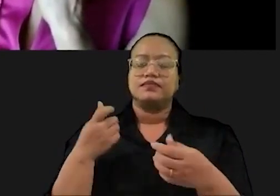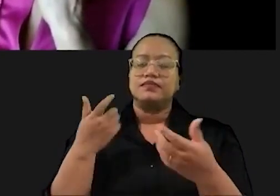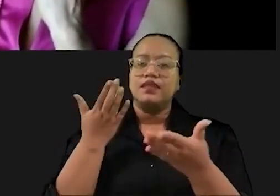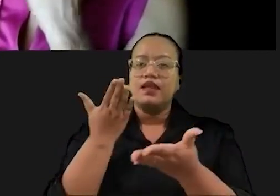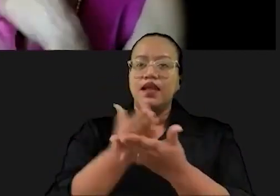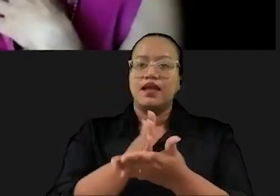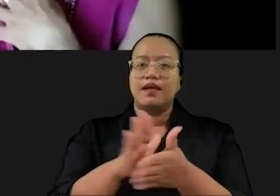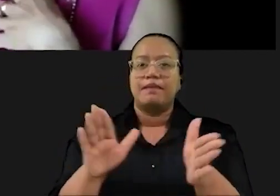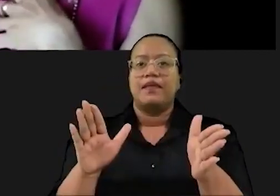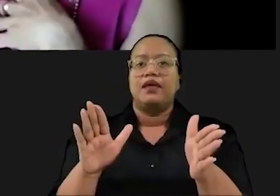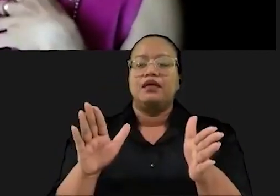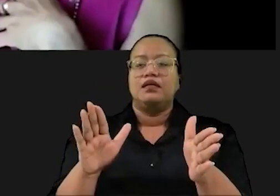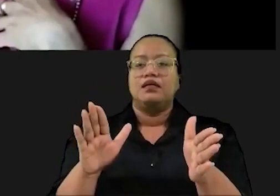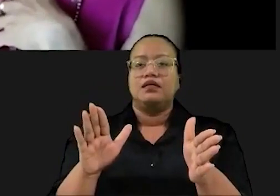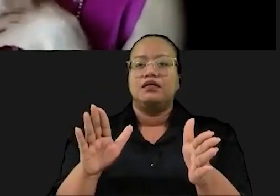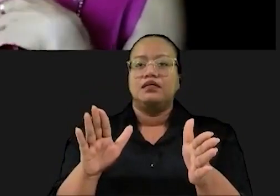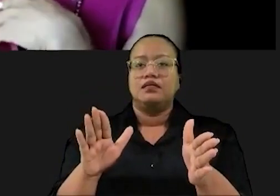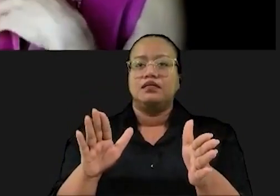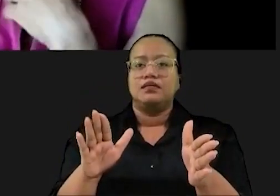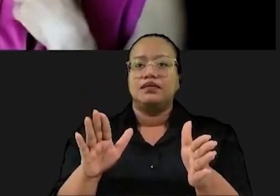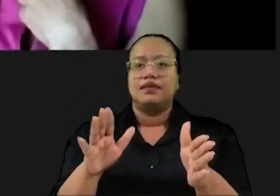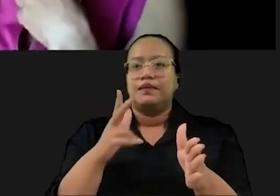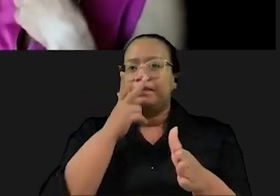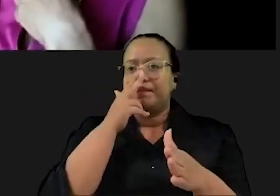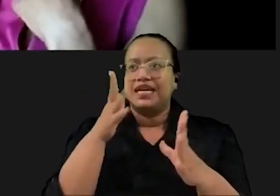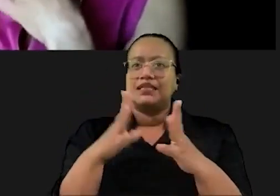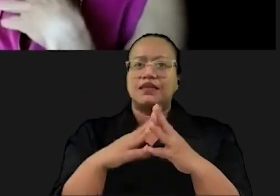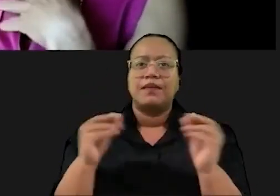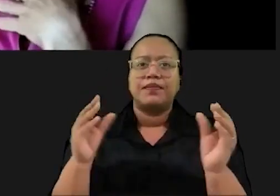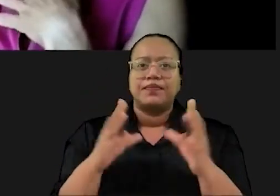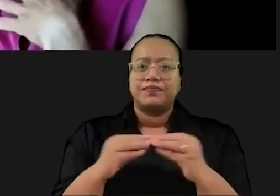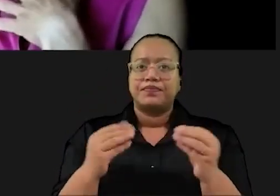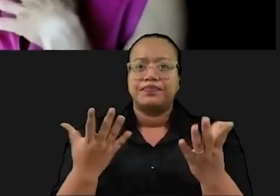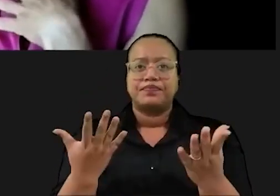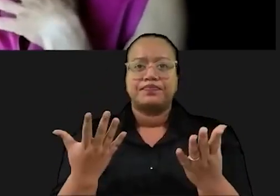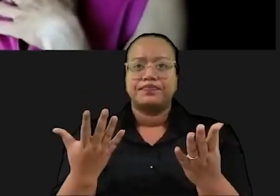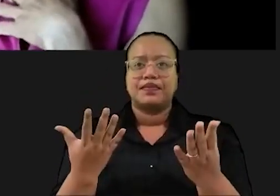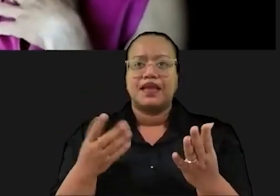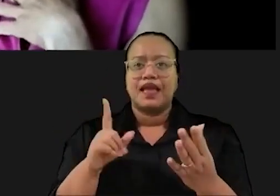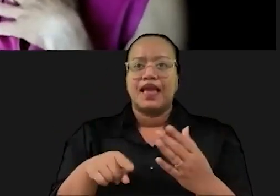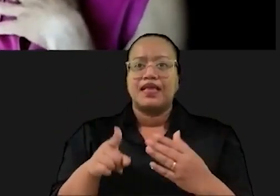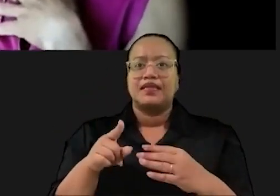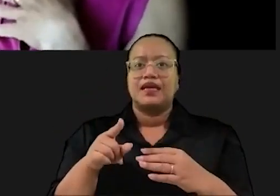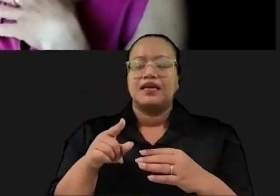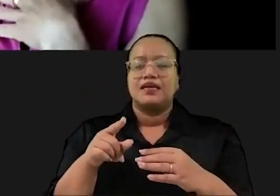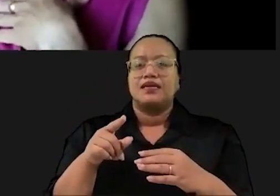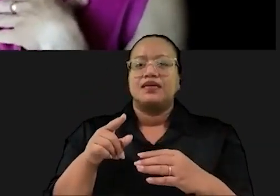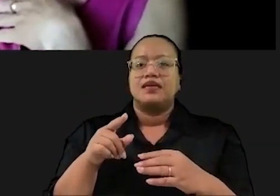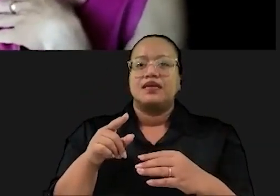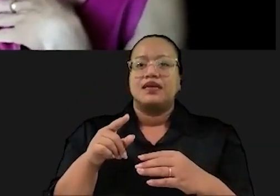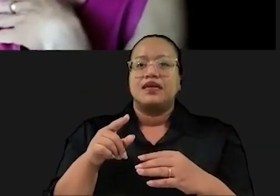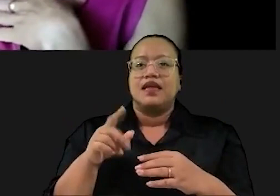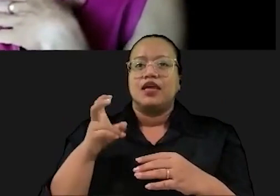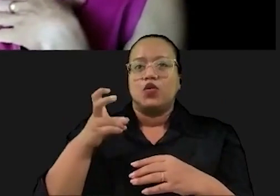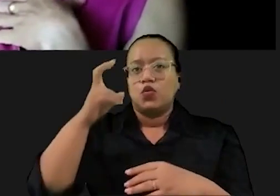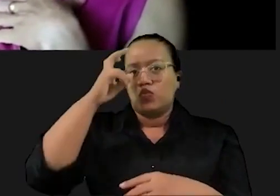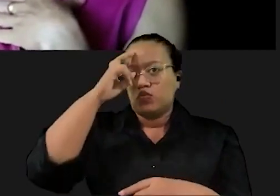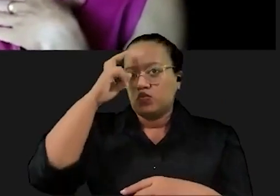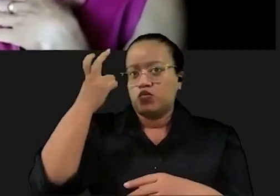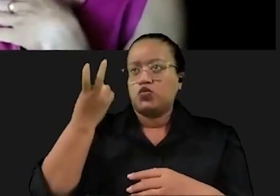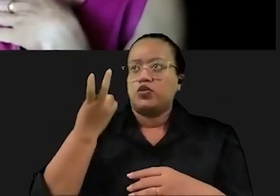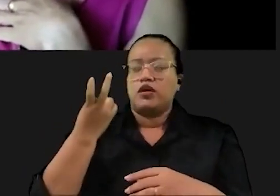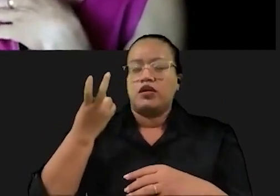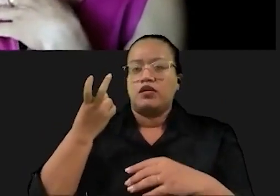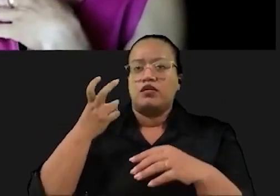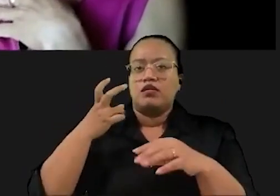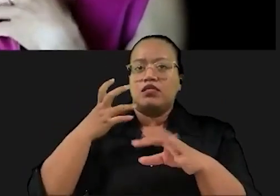esse abstracionismo, né? essa importação de culturas acadêmicas que não tem nada a ver com